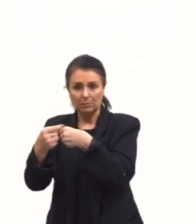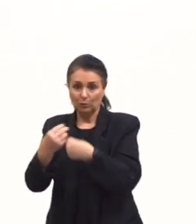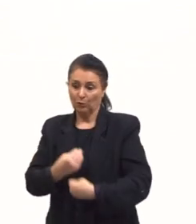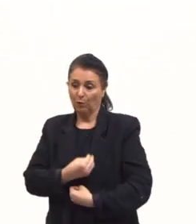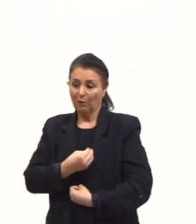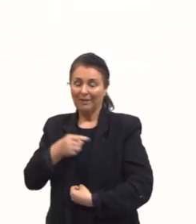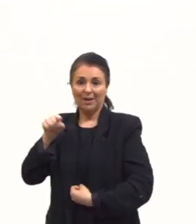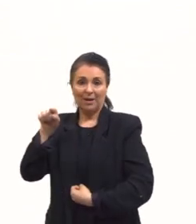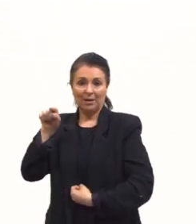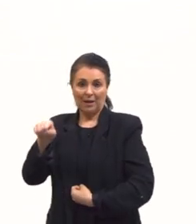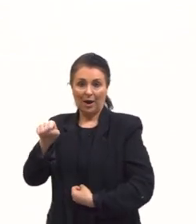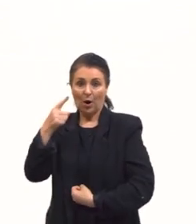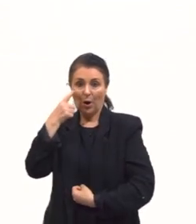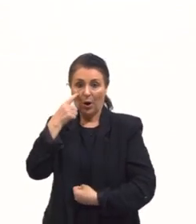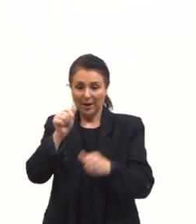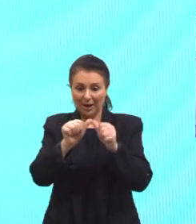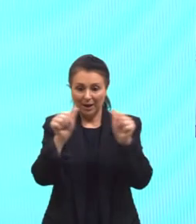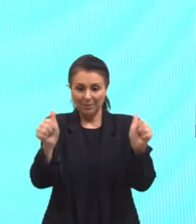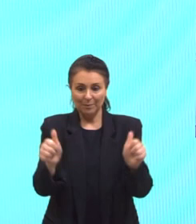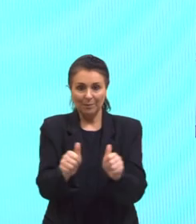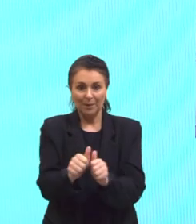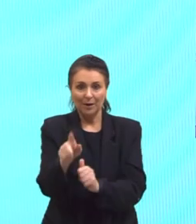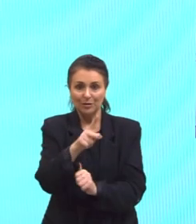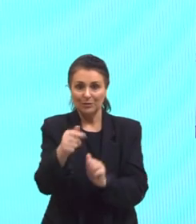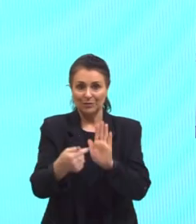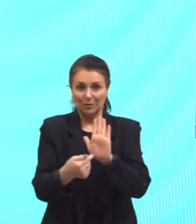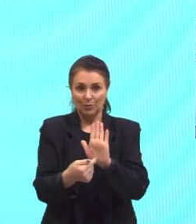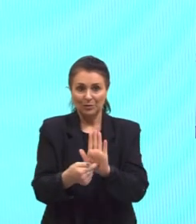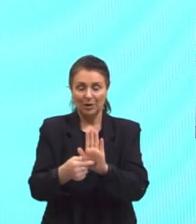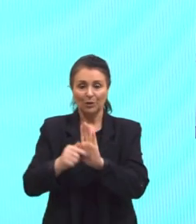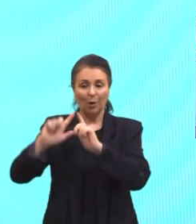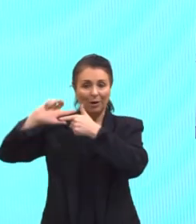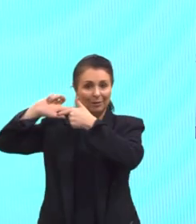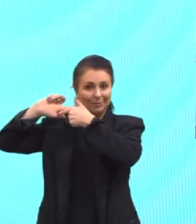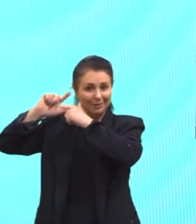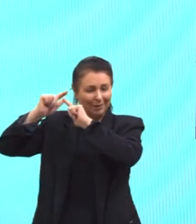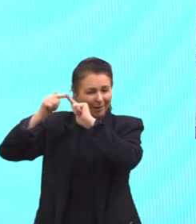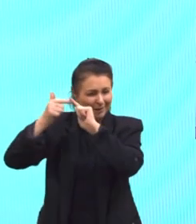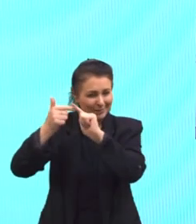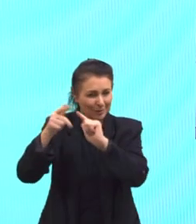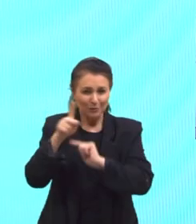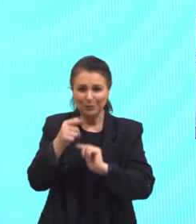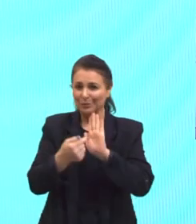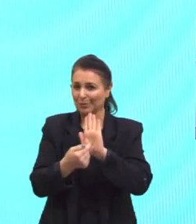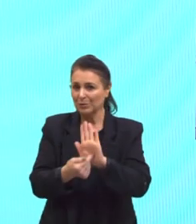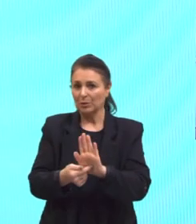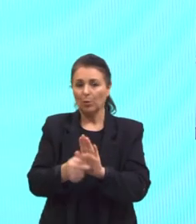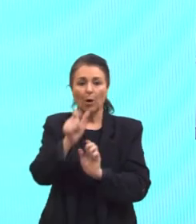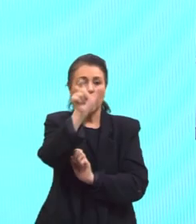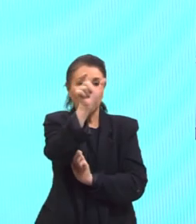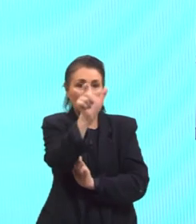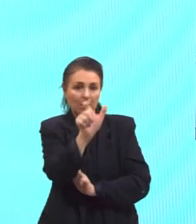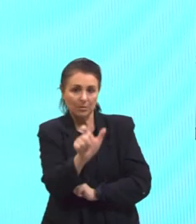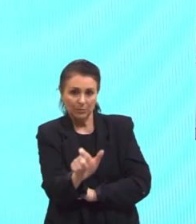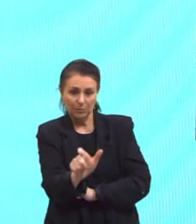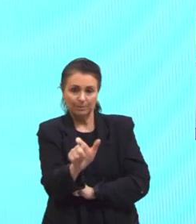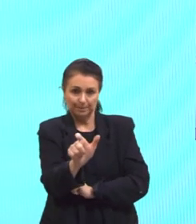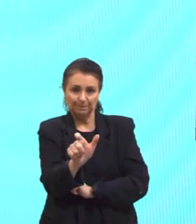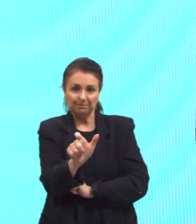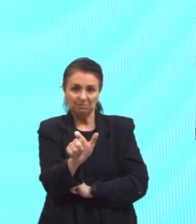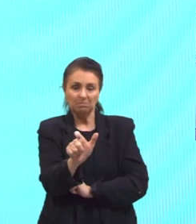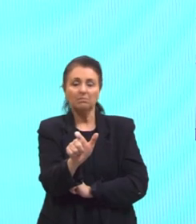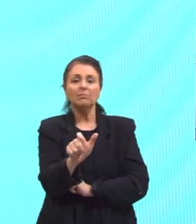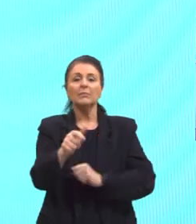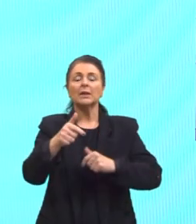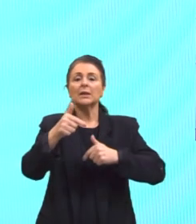vamos viver na cidade aí eu trago a imagem para vocês né clássica essa imagem mostrando isso as pessoas né O Pequeno